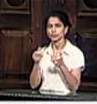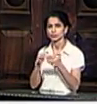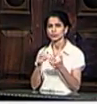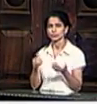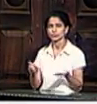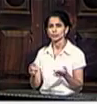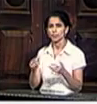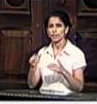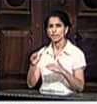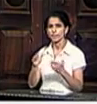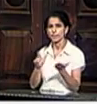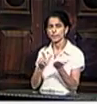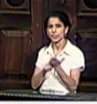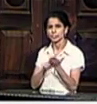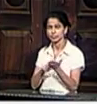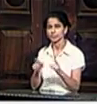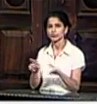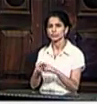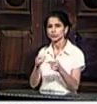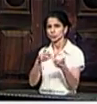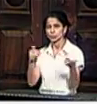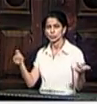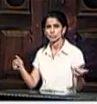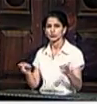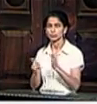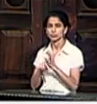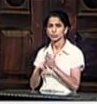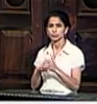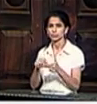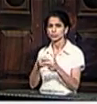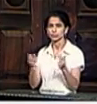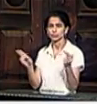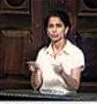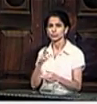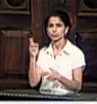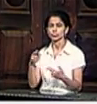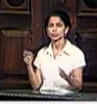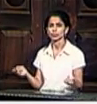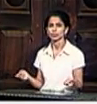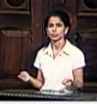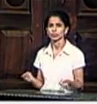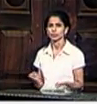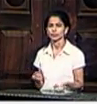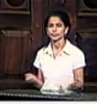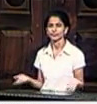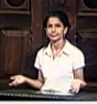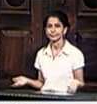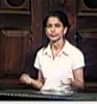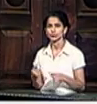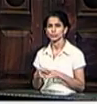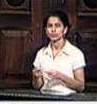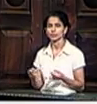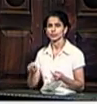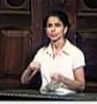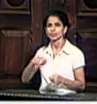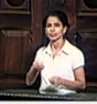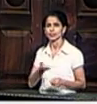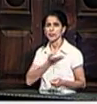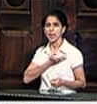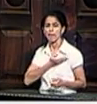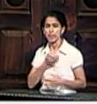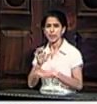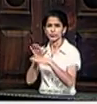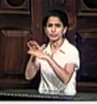de consumo. E com isso a gente vai ganhar o título de amigo, né, de um projeto juntos com a